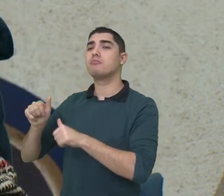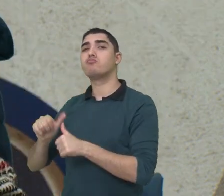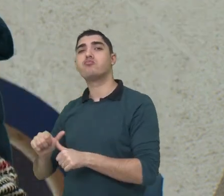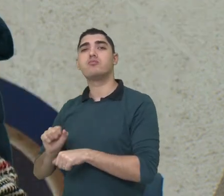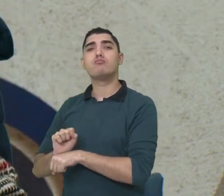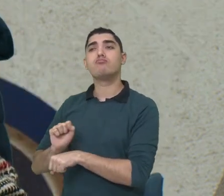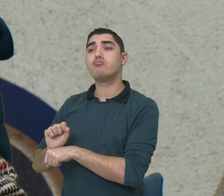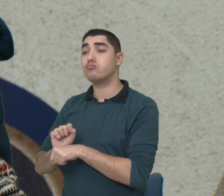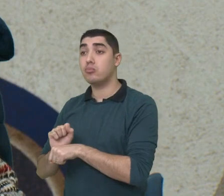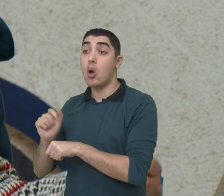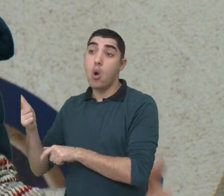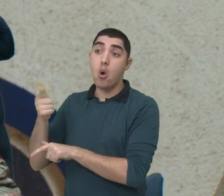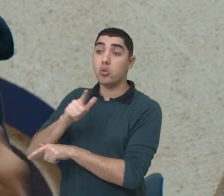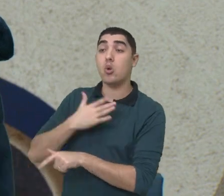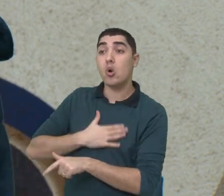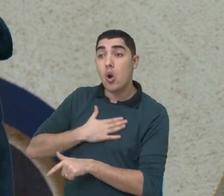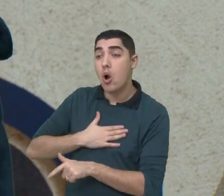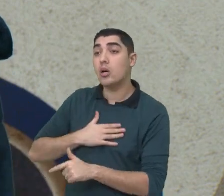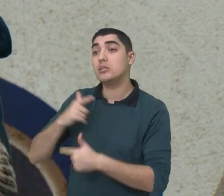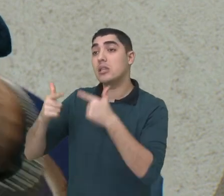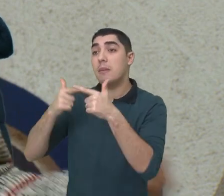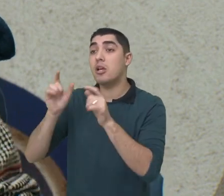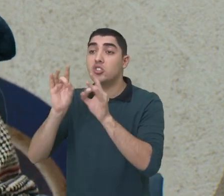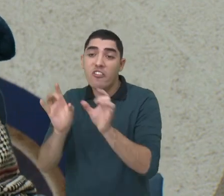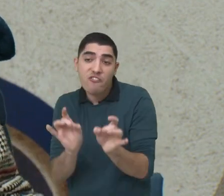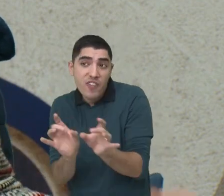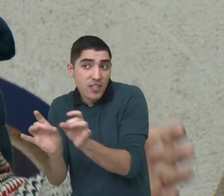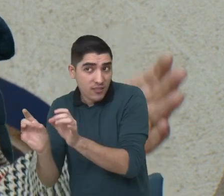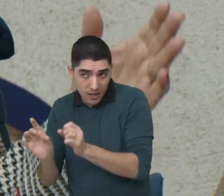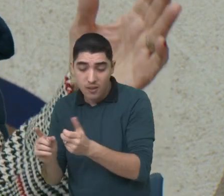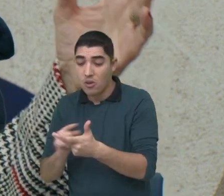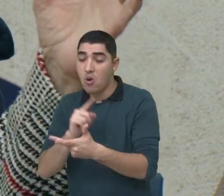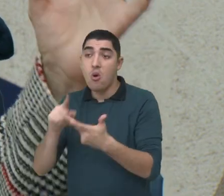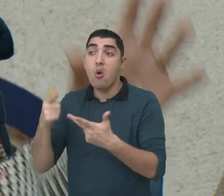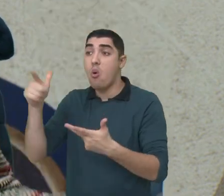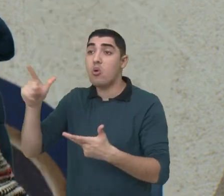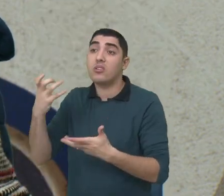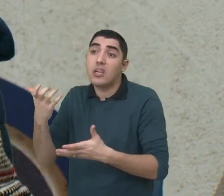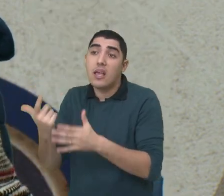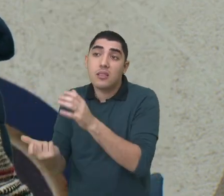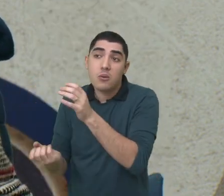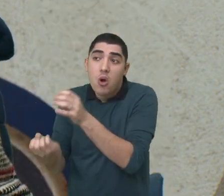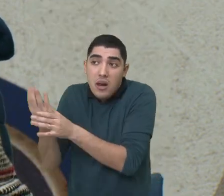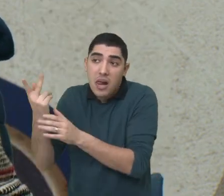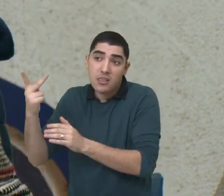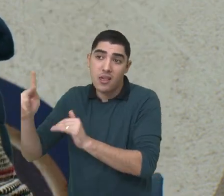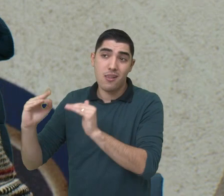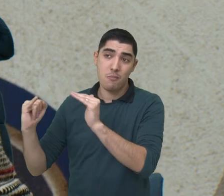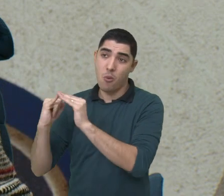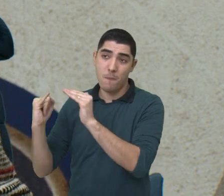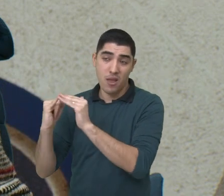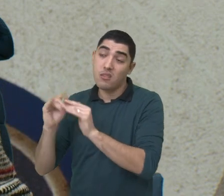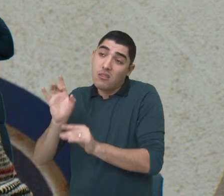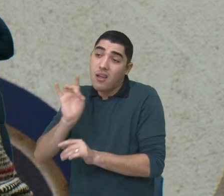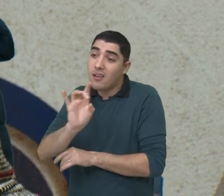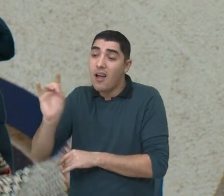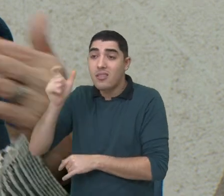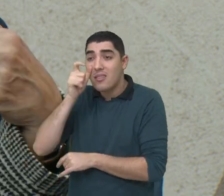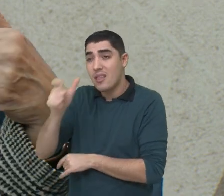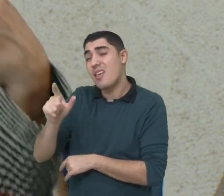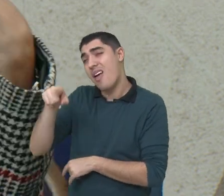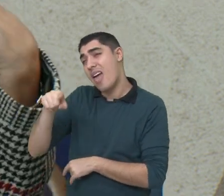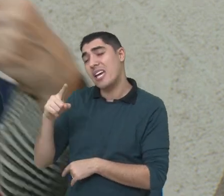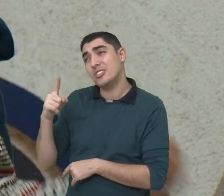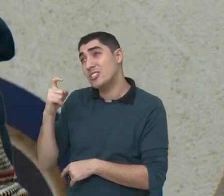gosta da locação, o outro que gosta só de vendas, né? Isso daí vai do interesse dele.